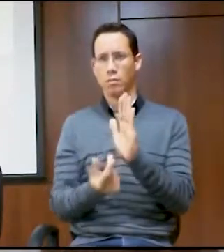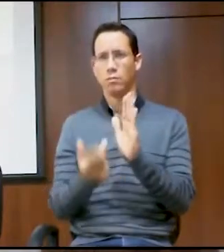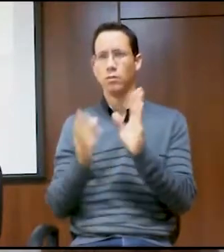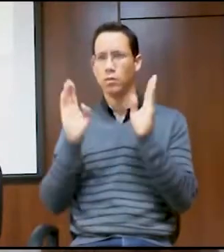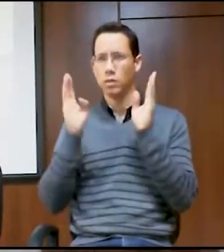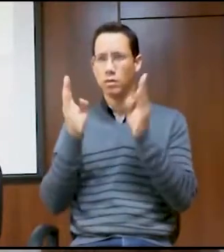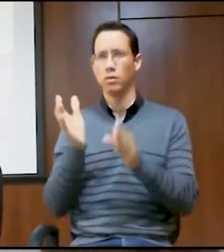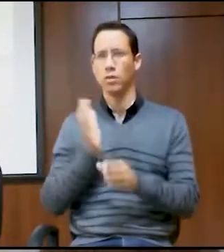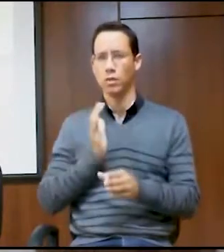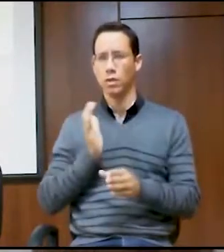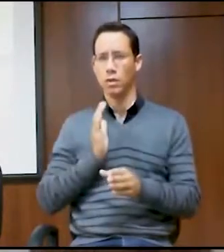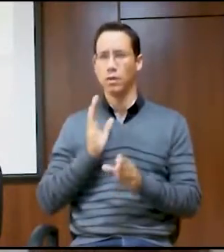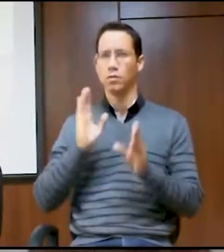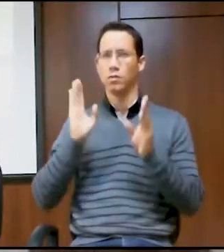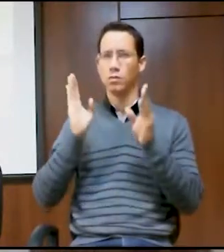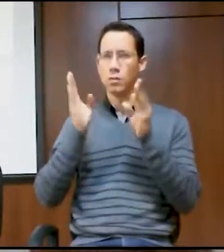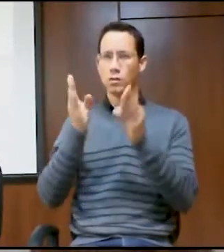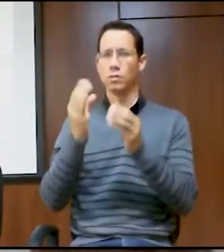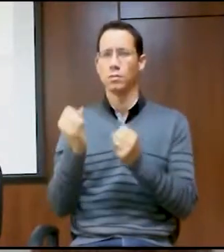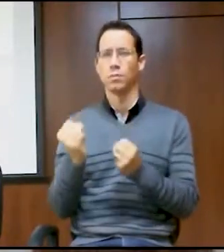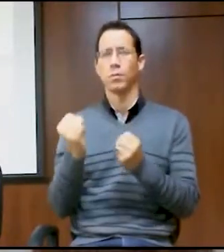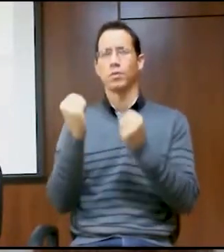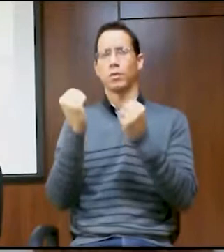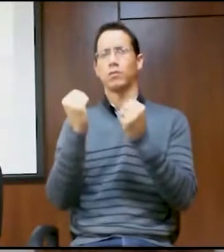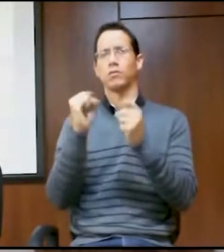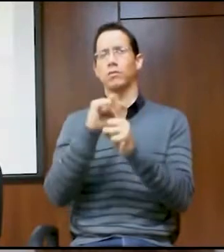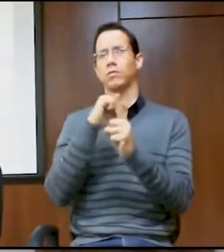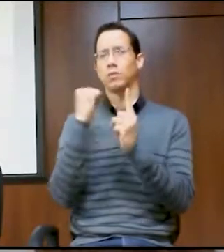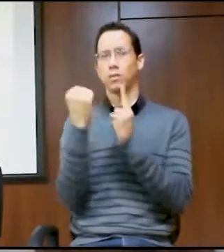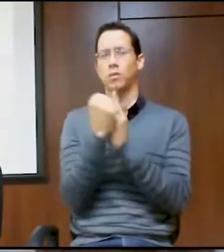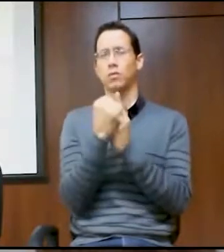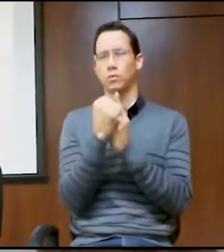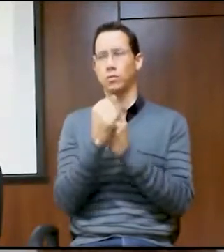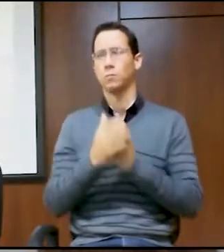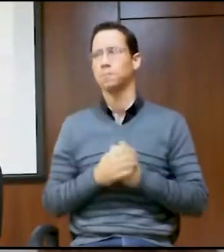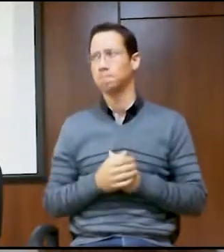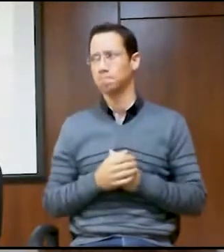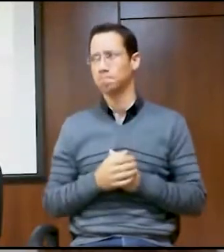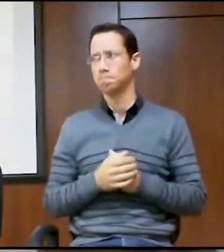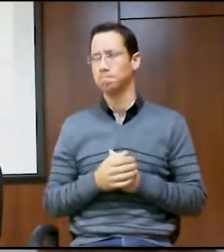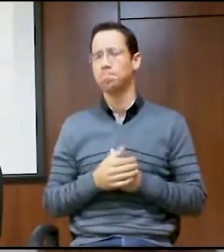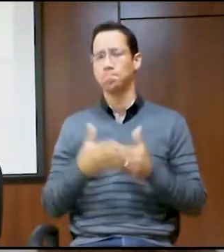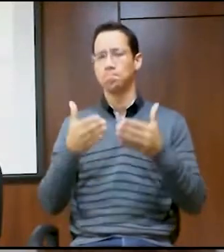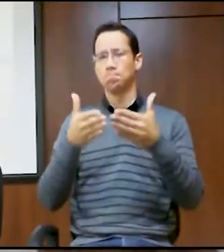uma concentração de poder na sociedade, né? Então, por isso que